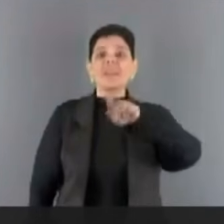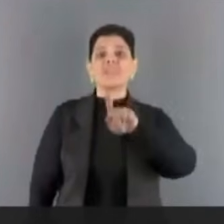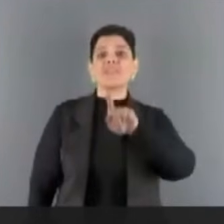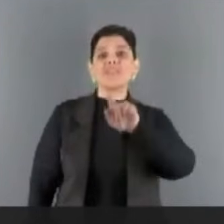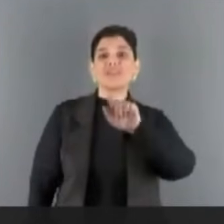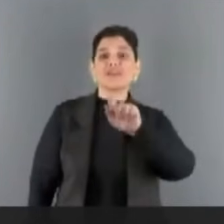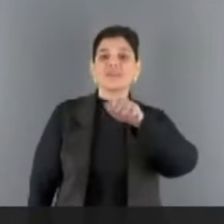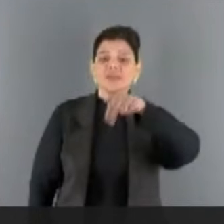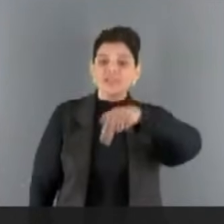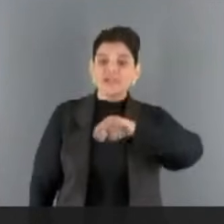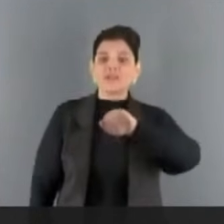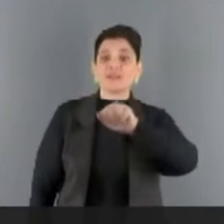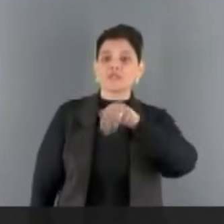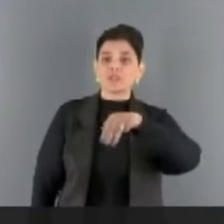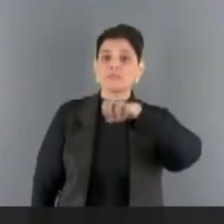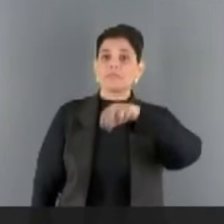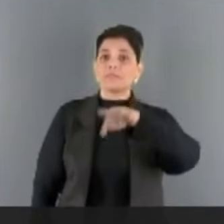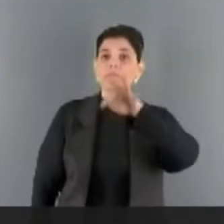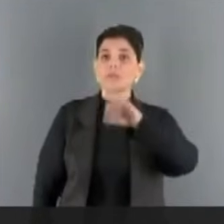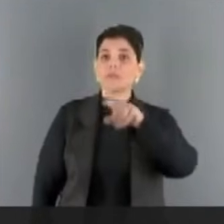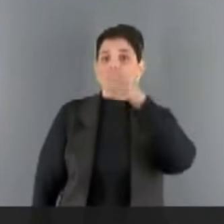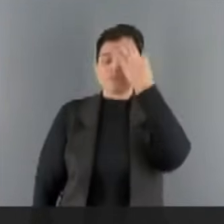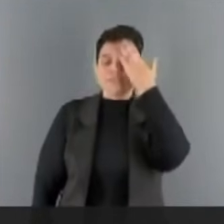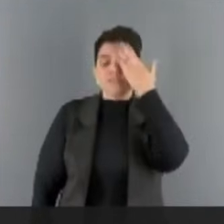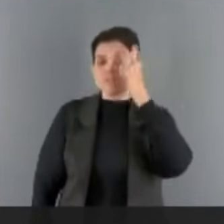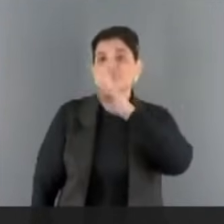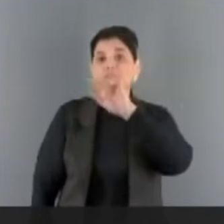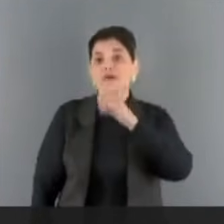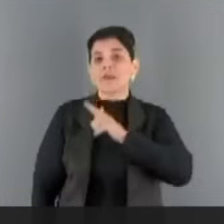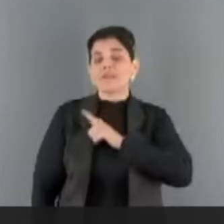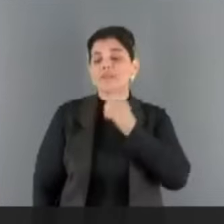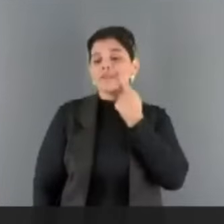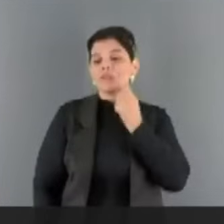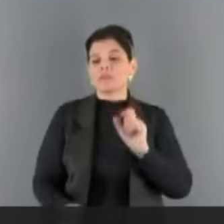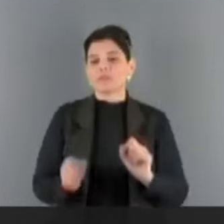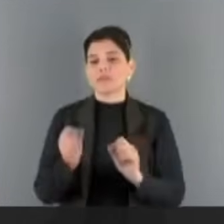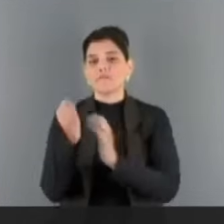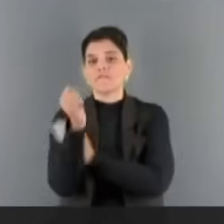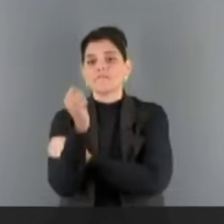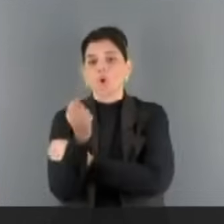noção que há necessidade do emprego parcelado da força.